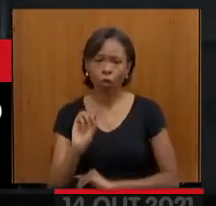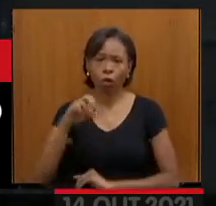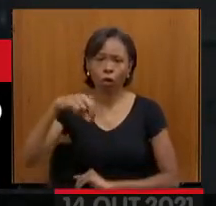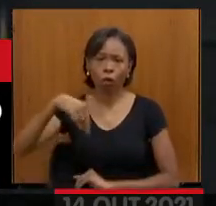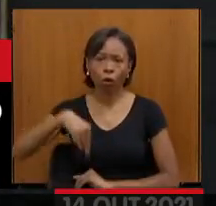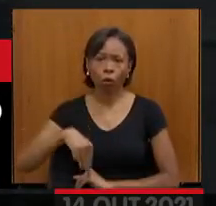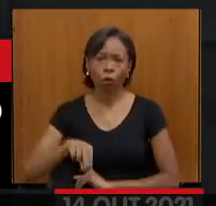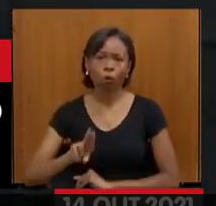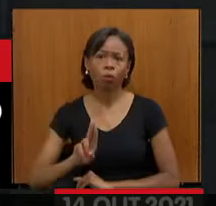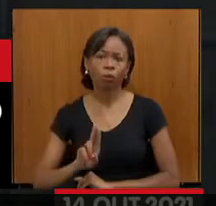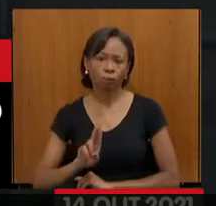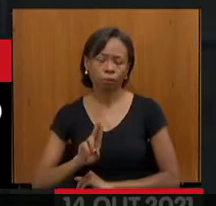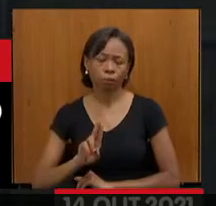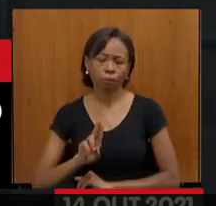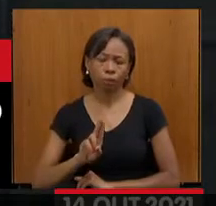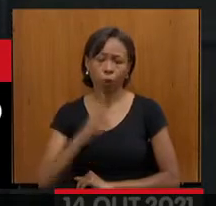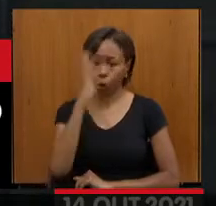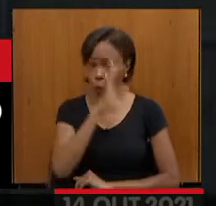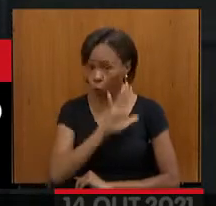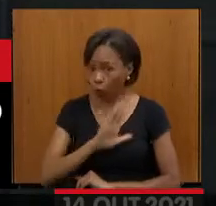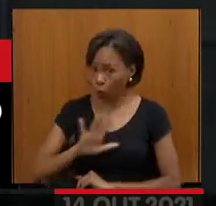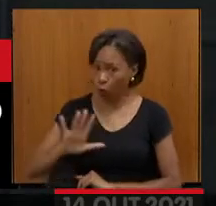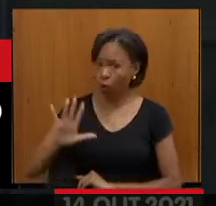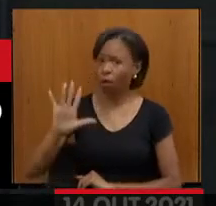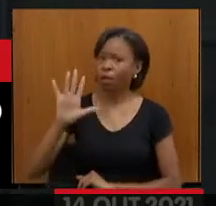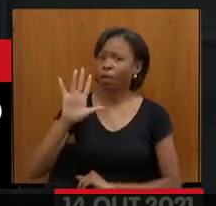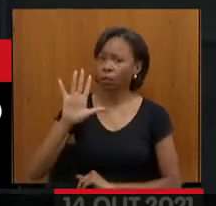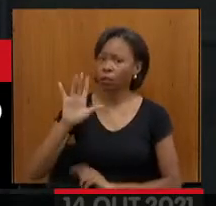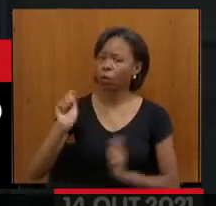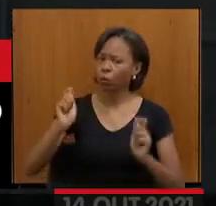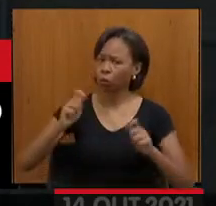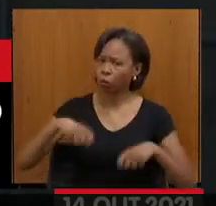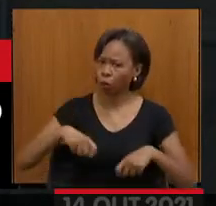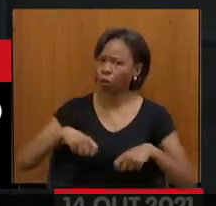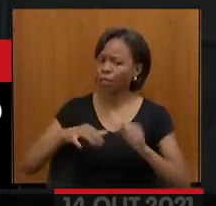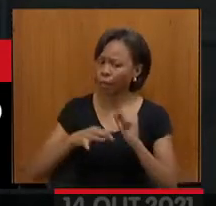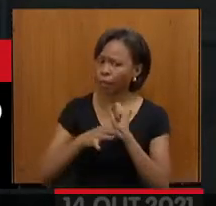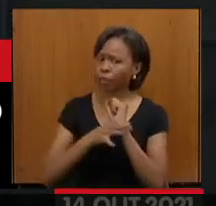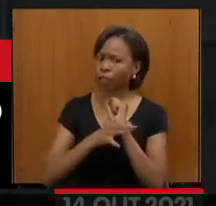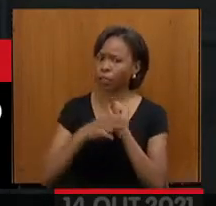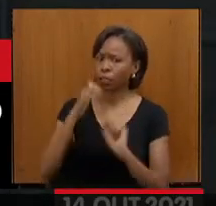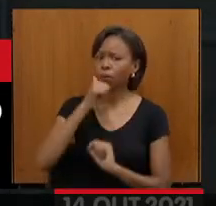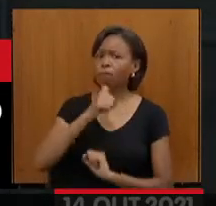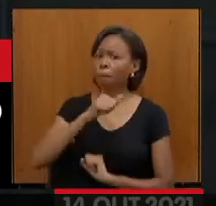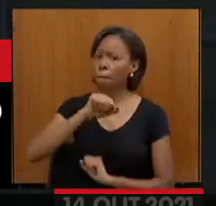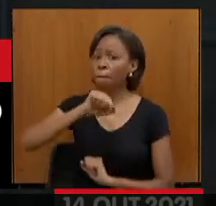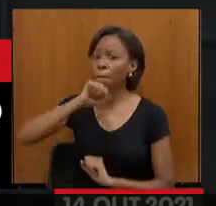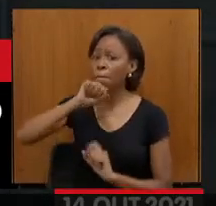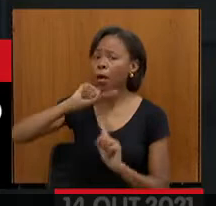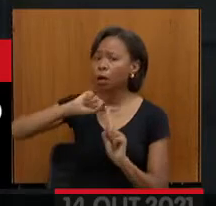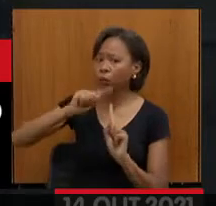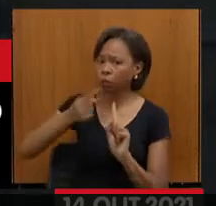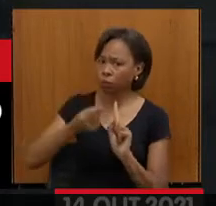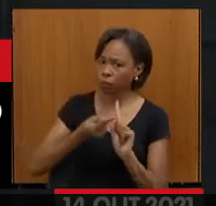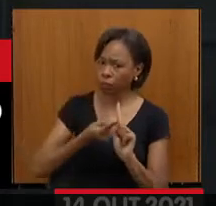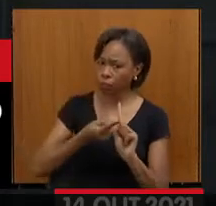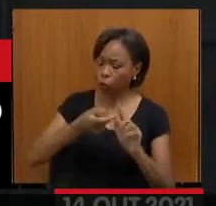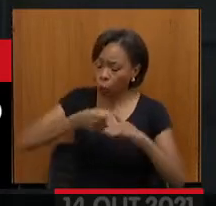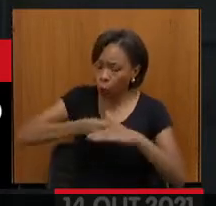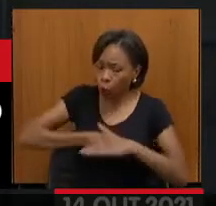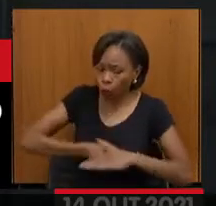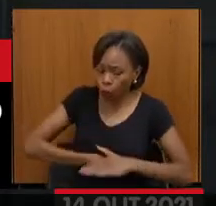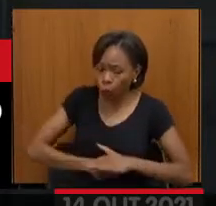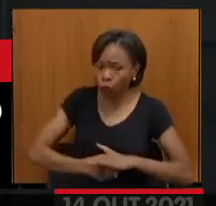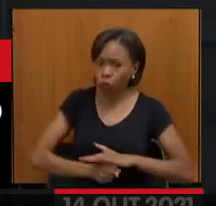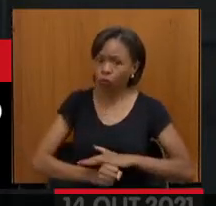dever internacional de garantir à mulher a assistência apropriada em relação à gravidez, ao parto e ao